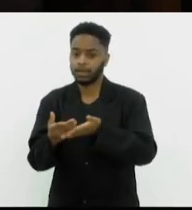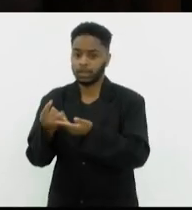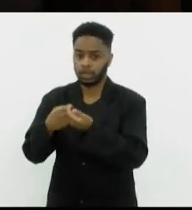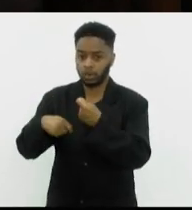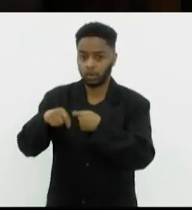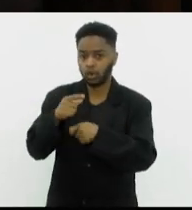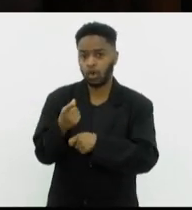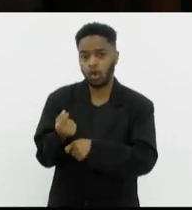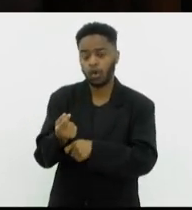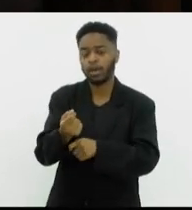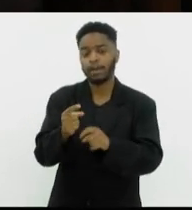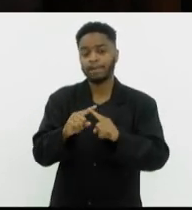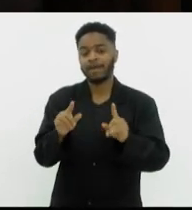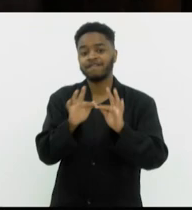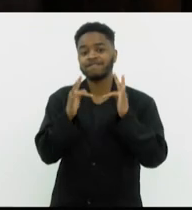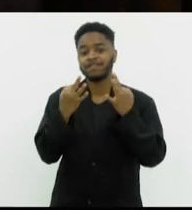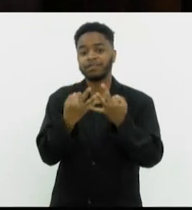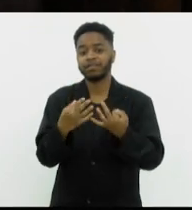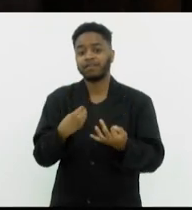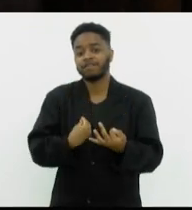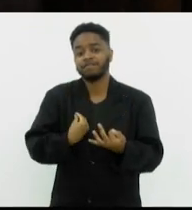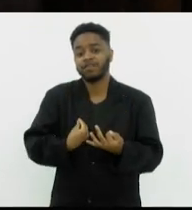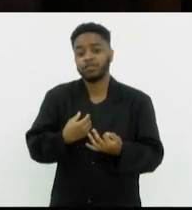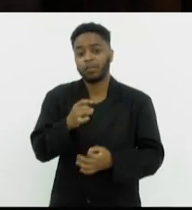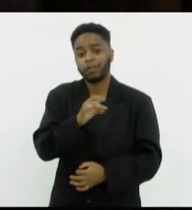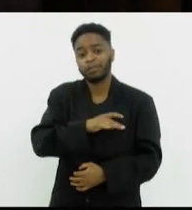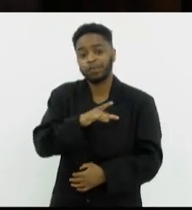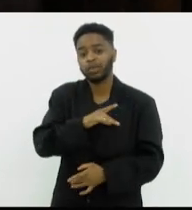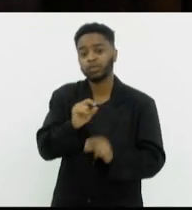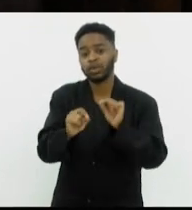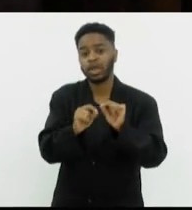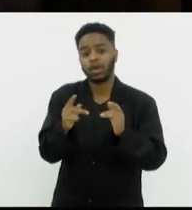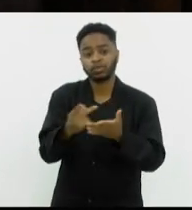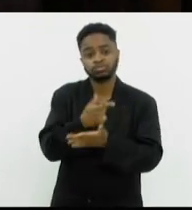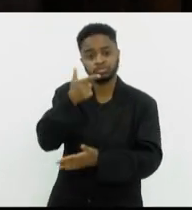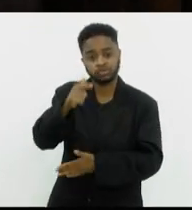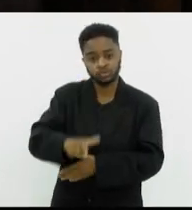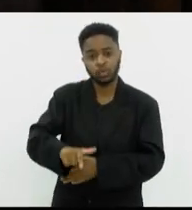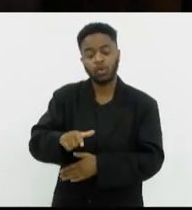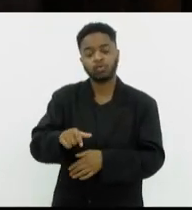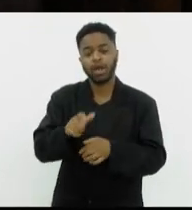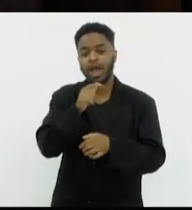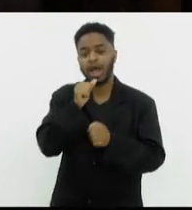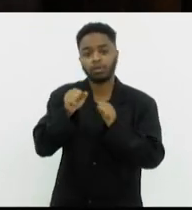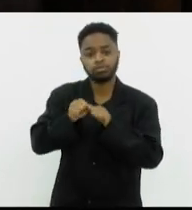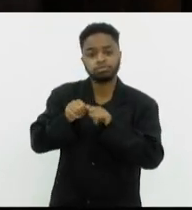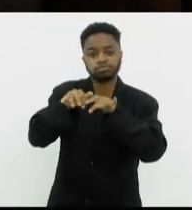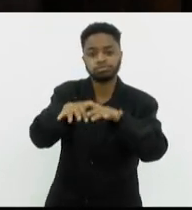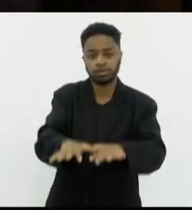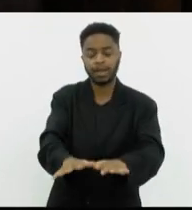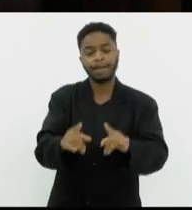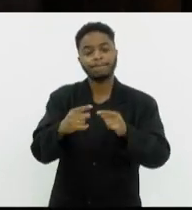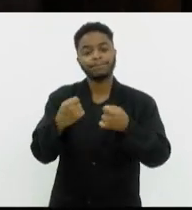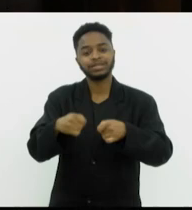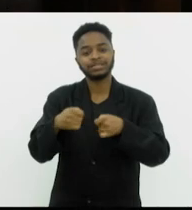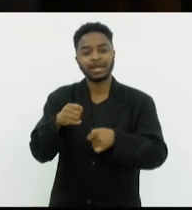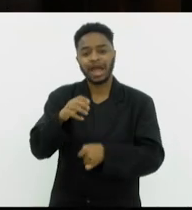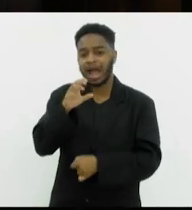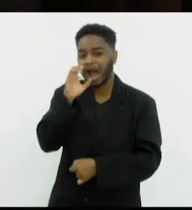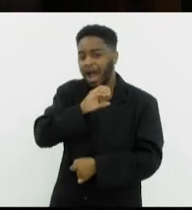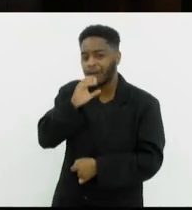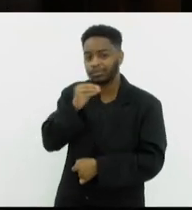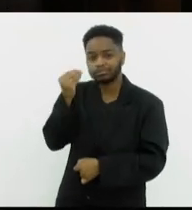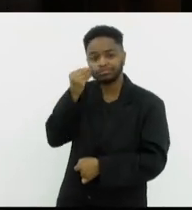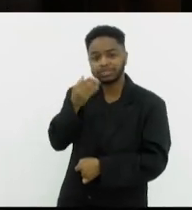essas famílias ainda vivem a angústia e o medo de novos rompimentos, tendo que correr para salvar as suas